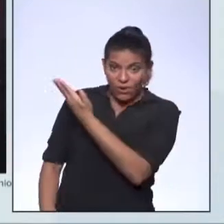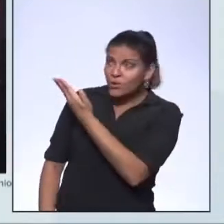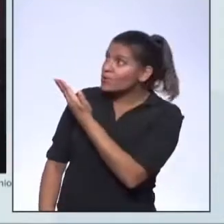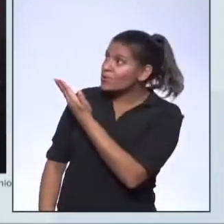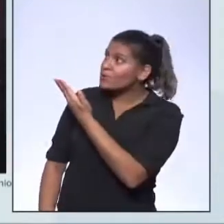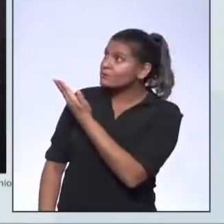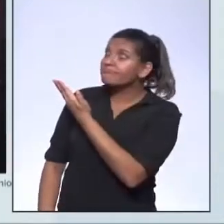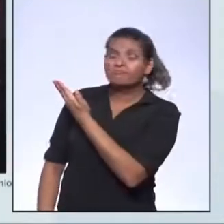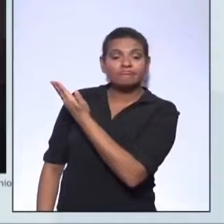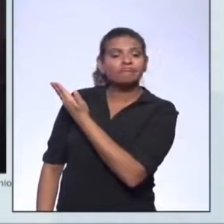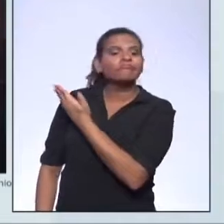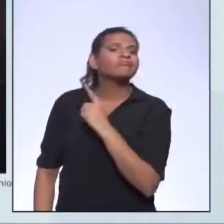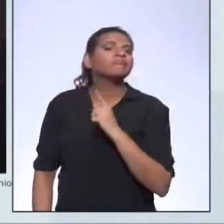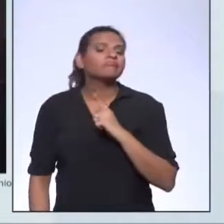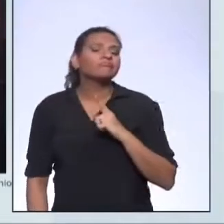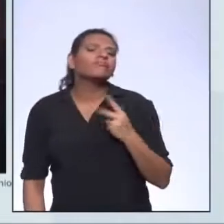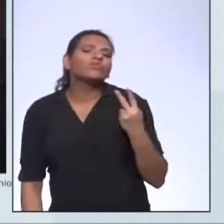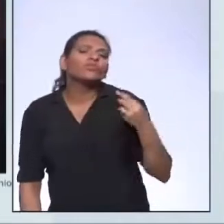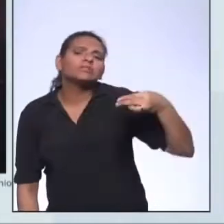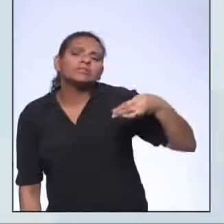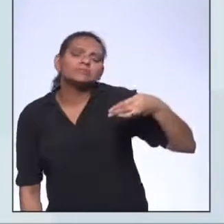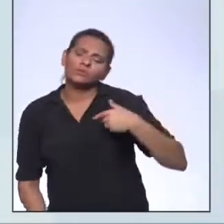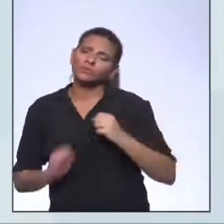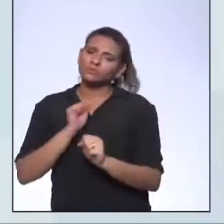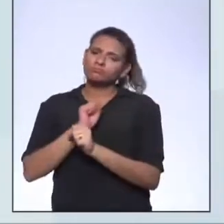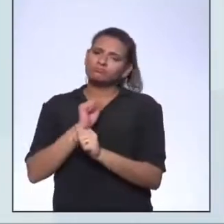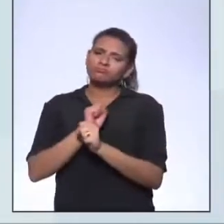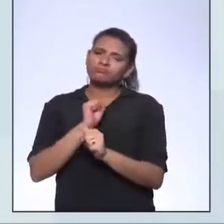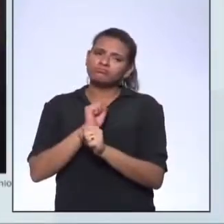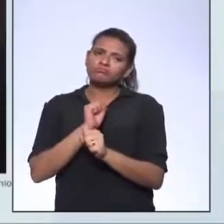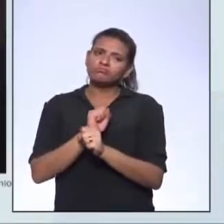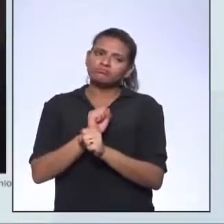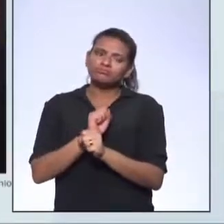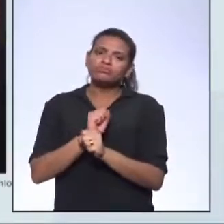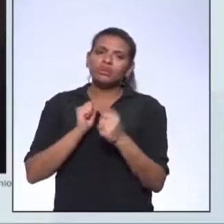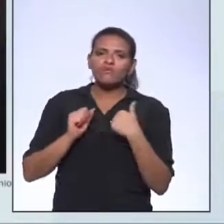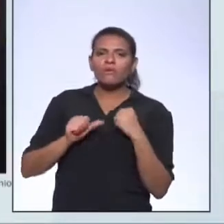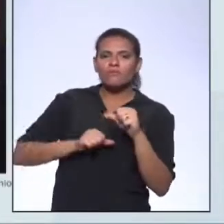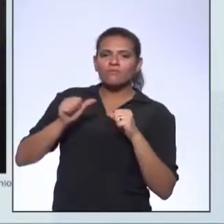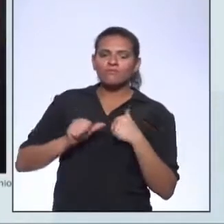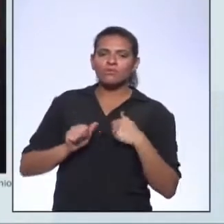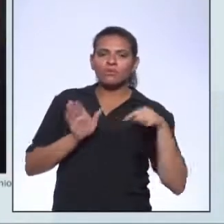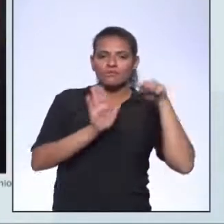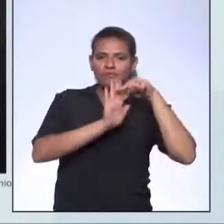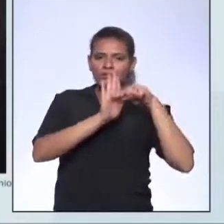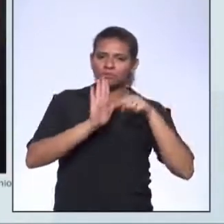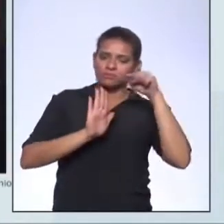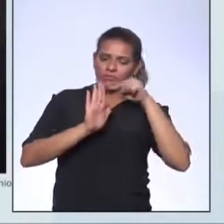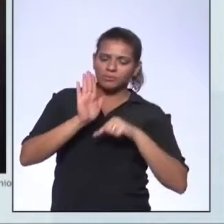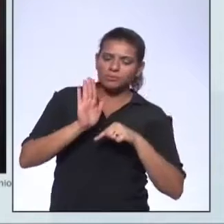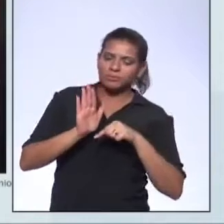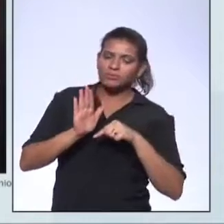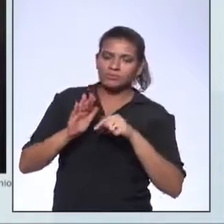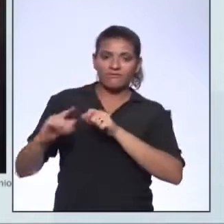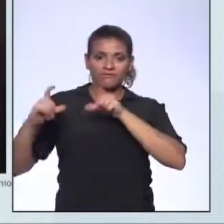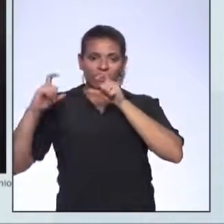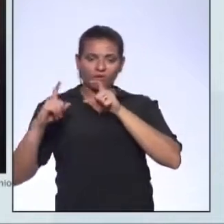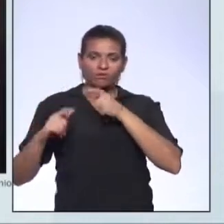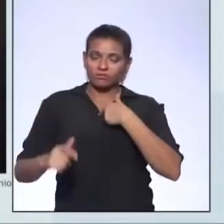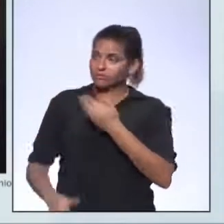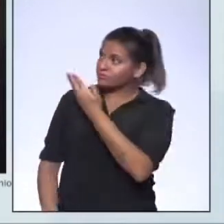vocês aí 2 minutos e eu vou ficar aqui entre a pergunta e a imagem para que vocês possam responder. Está